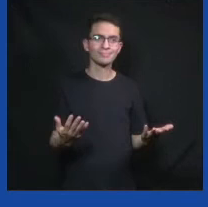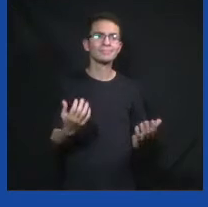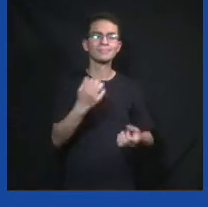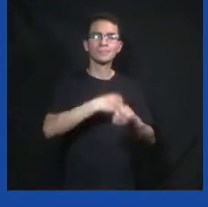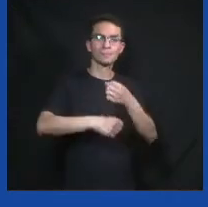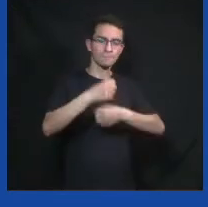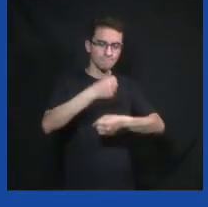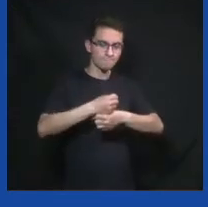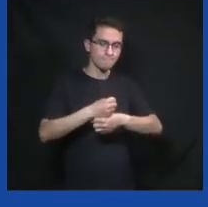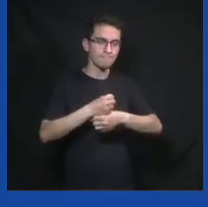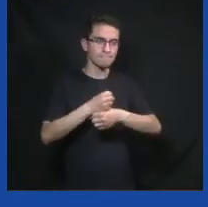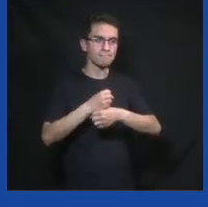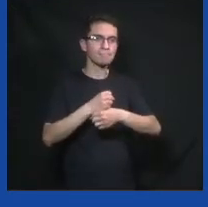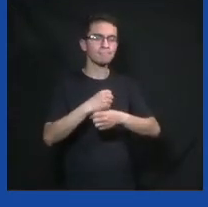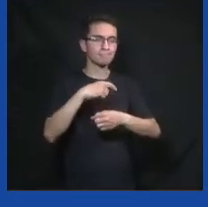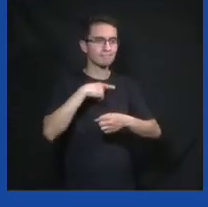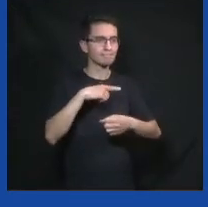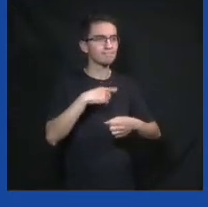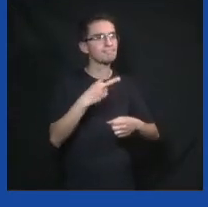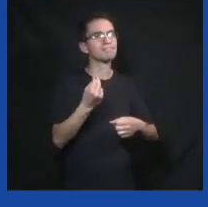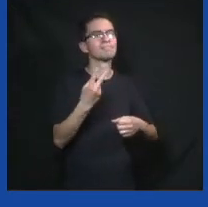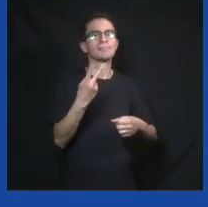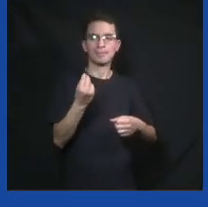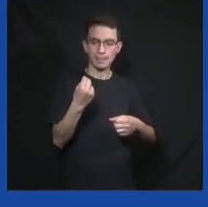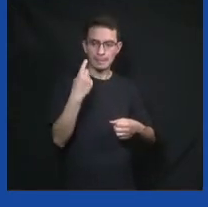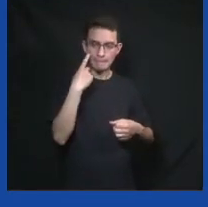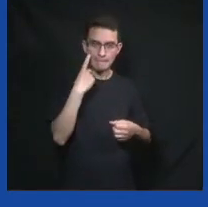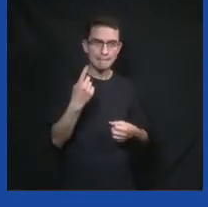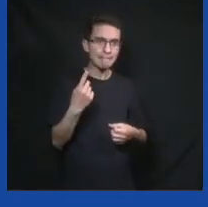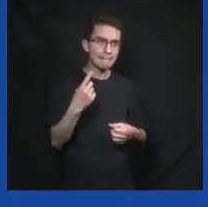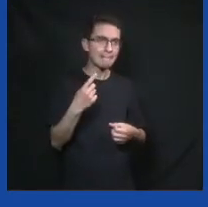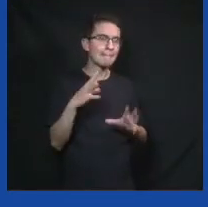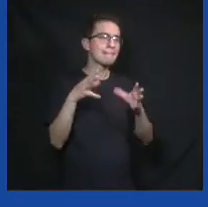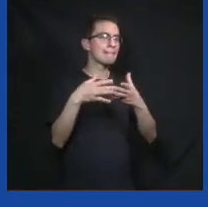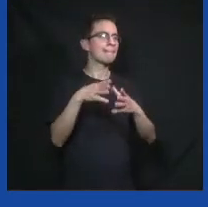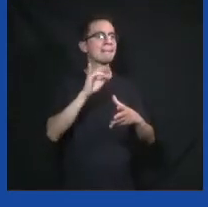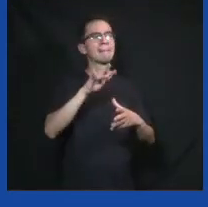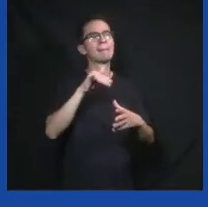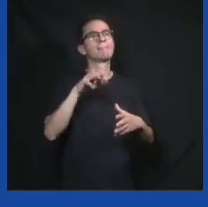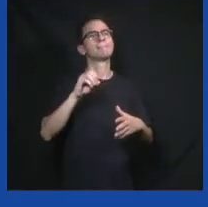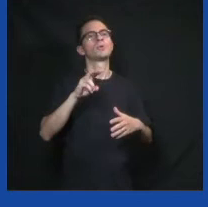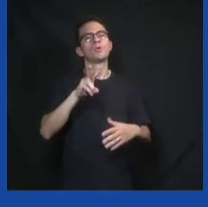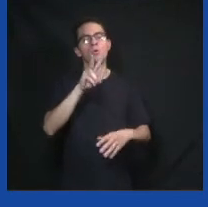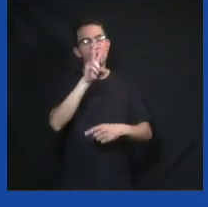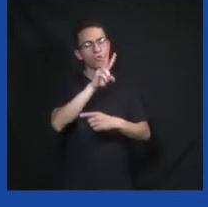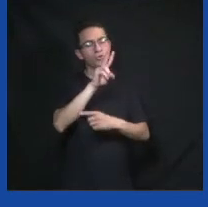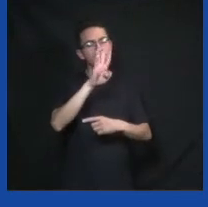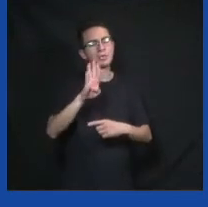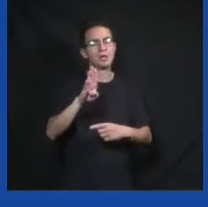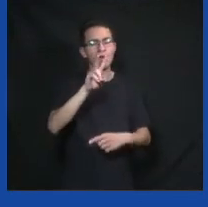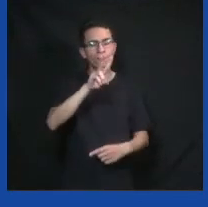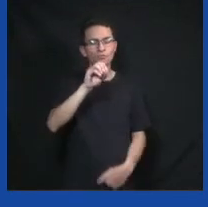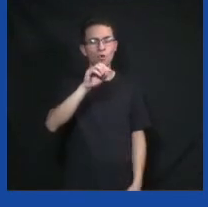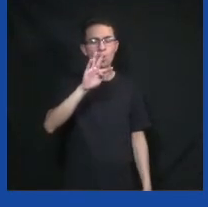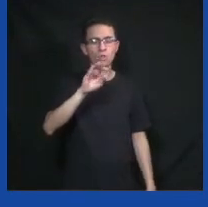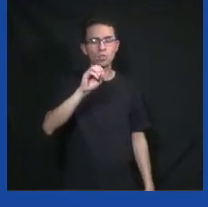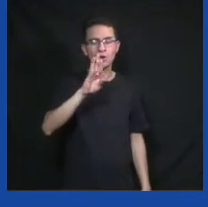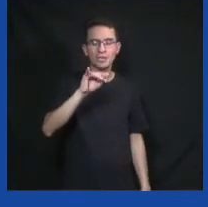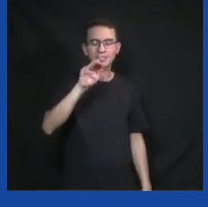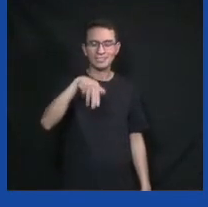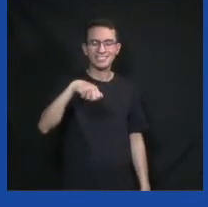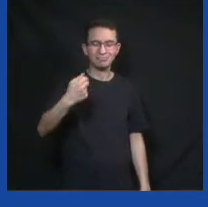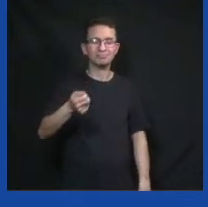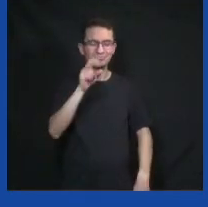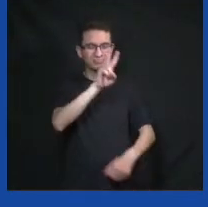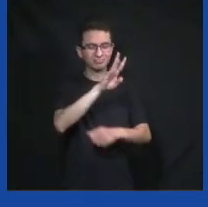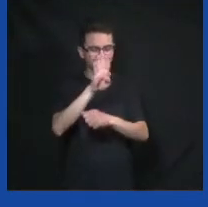portal do programa cidadania.org.br, do Instituto Votorantim, eu tive a honra de escrever. É muito legal. Então, é gratuita,